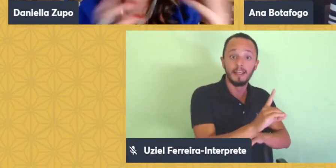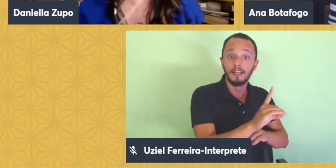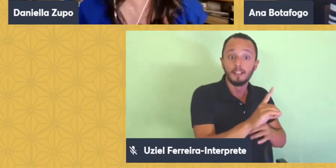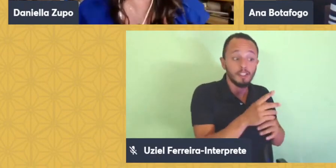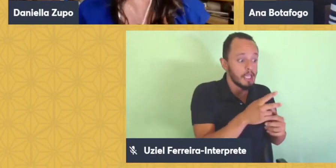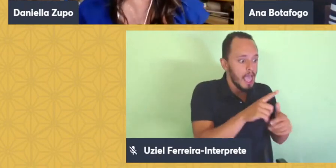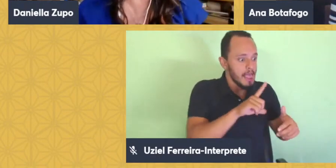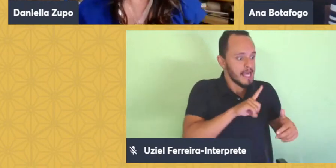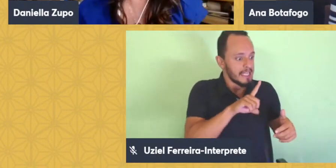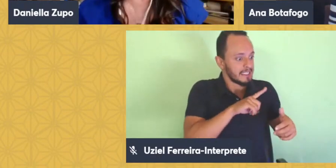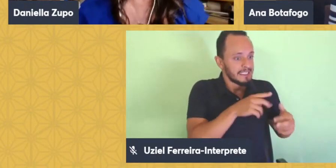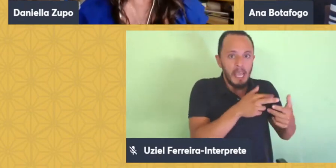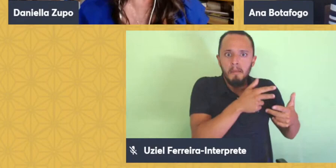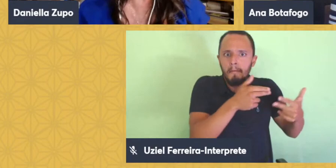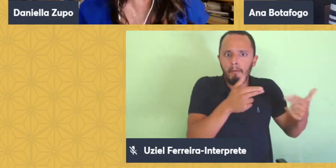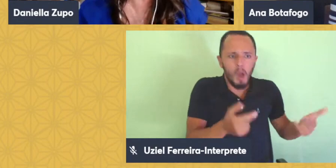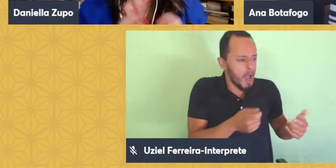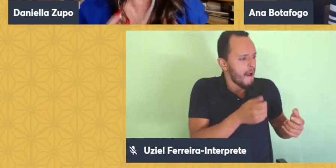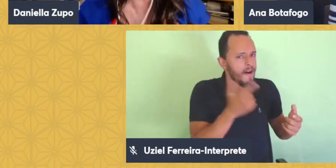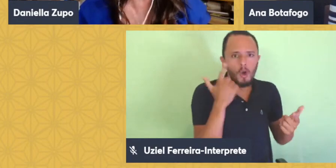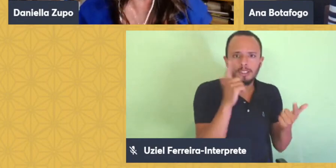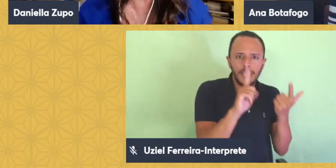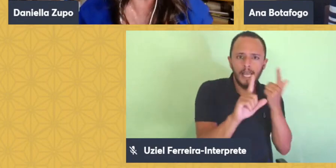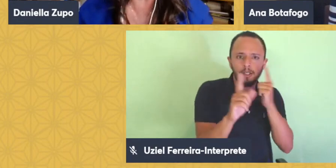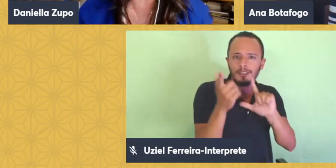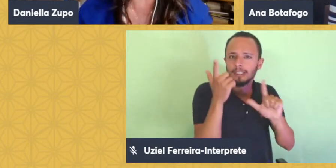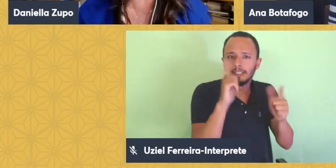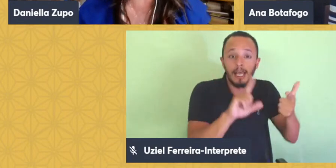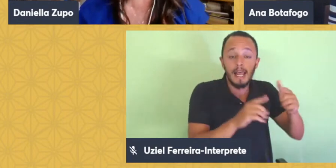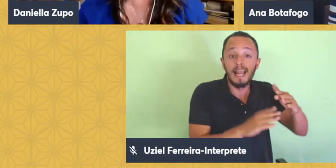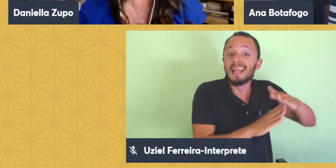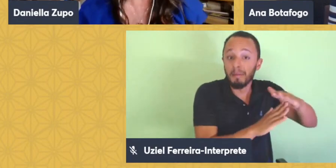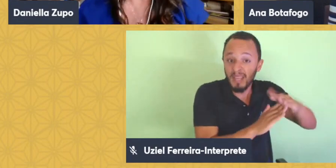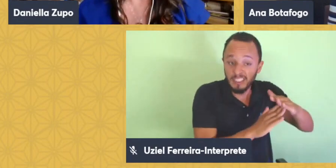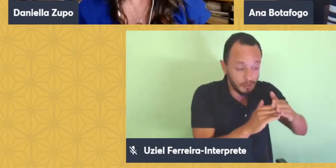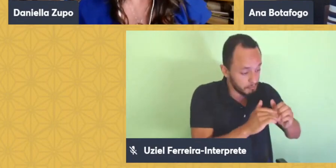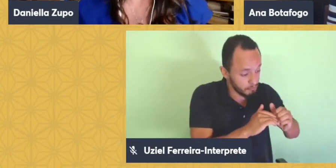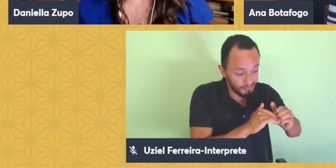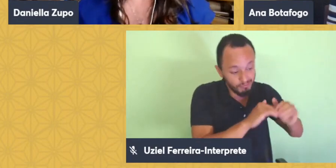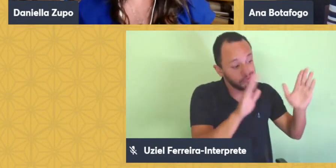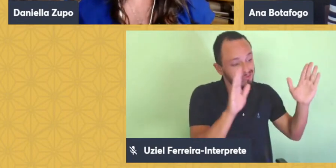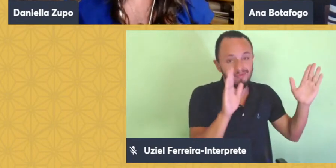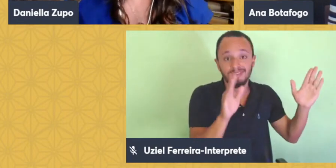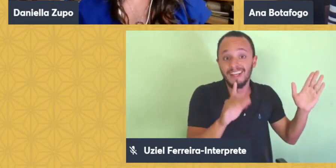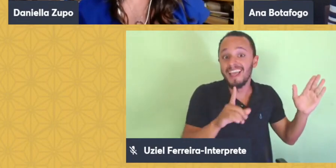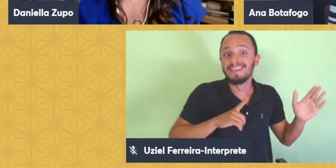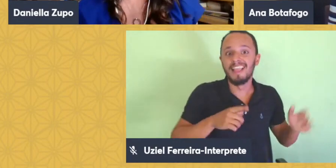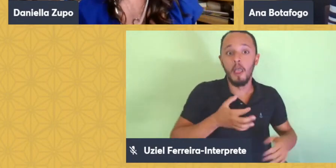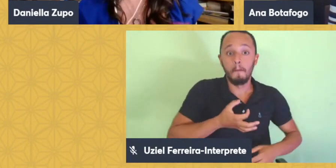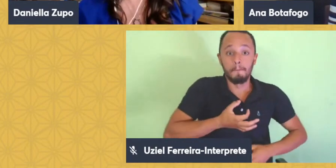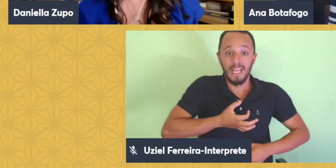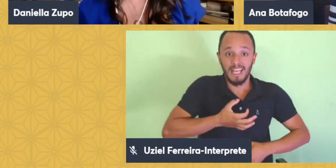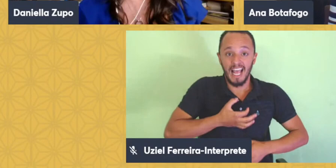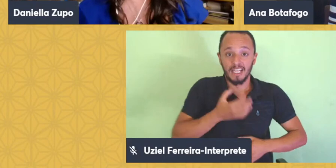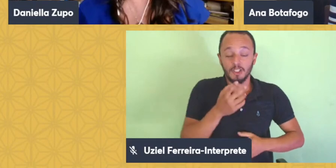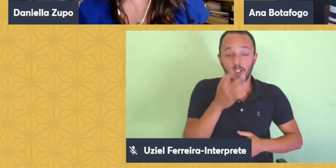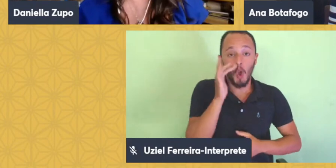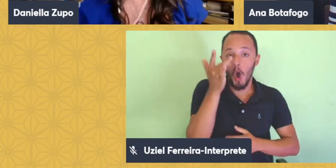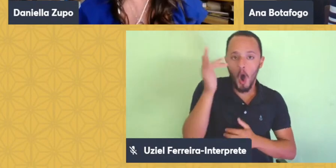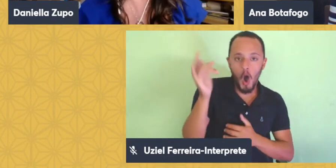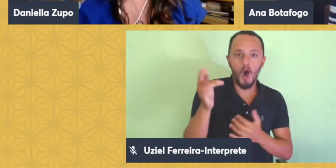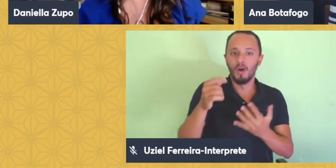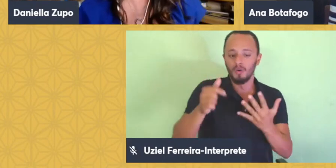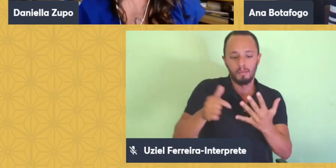trazendo tantas medalhas e sempre muito muito emocionante né perceber como alguns